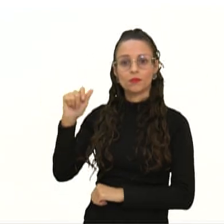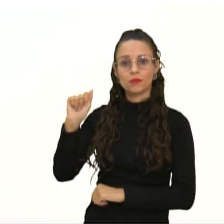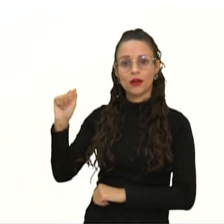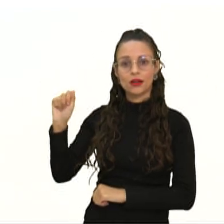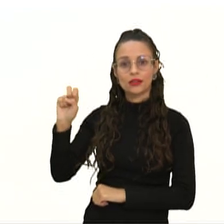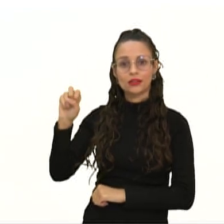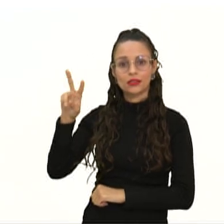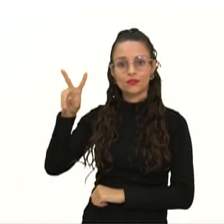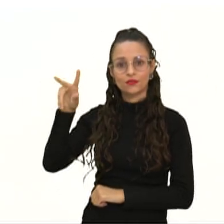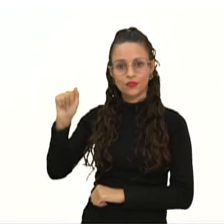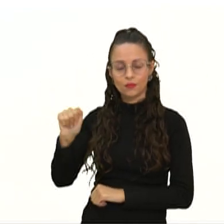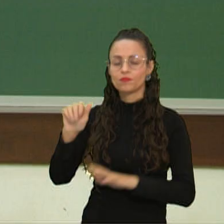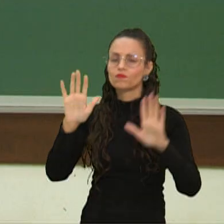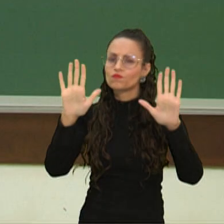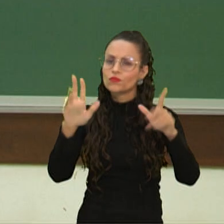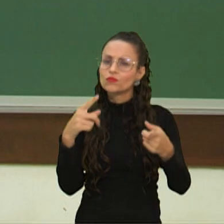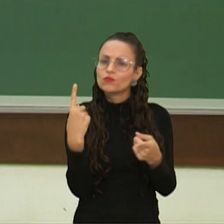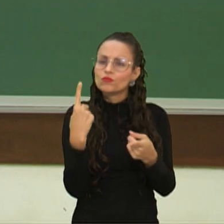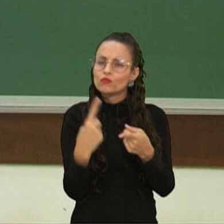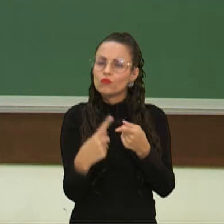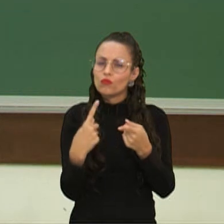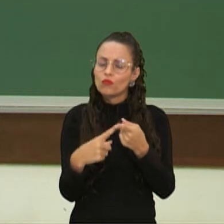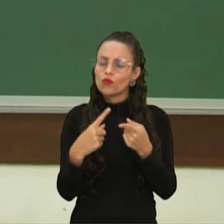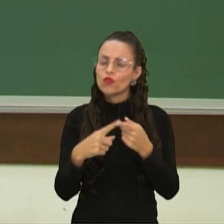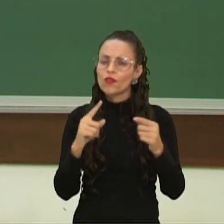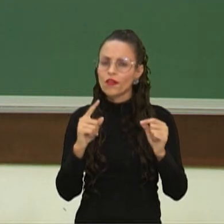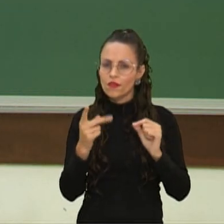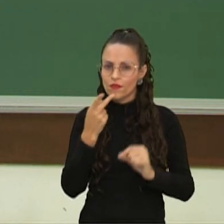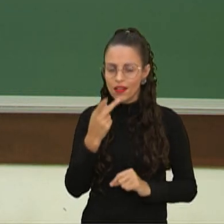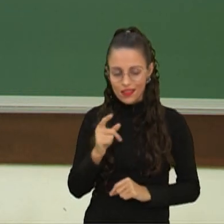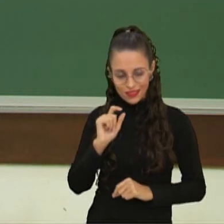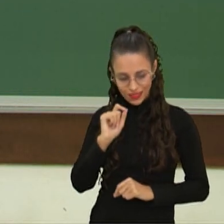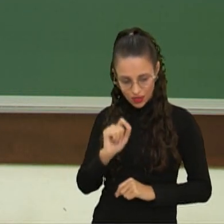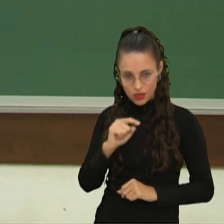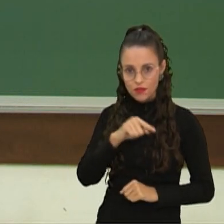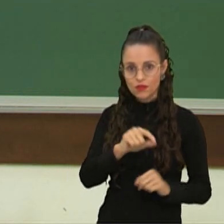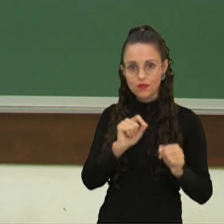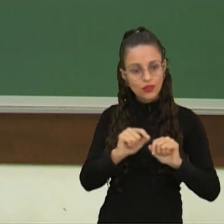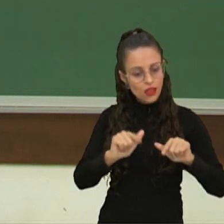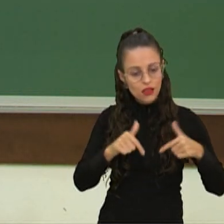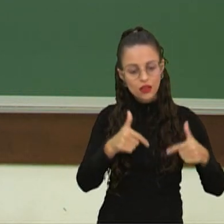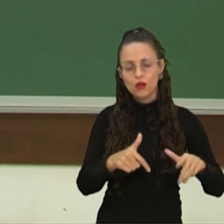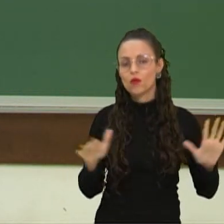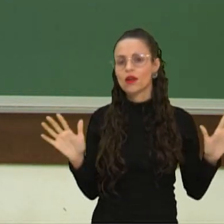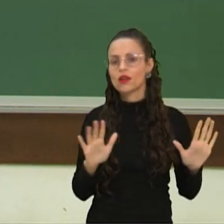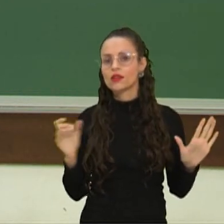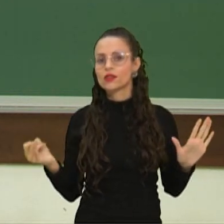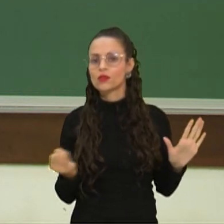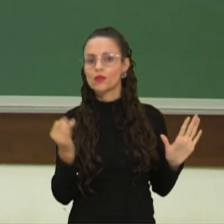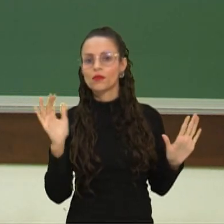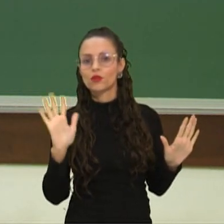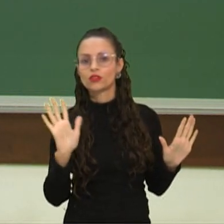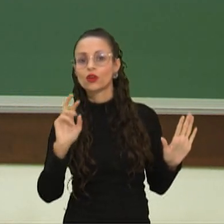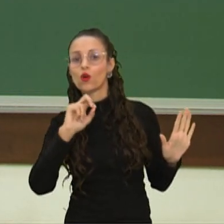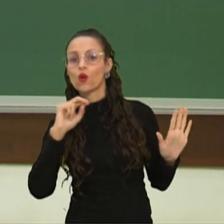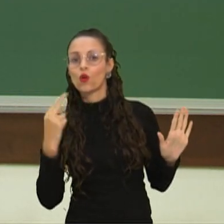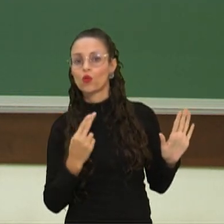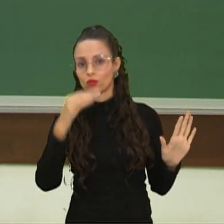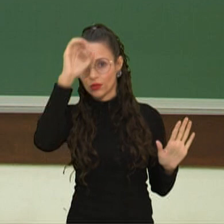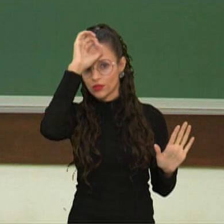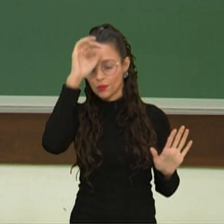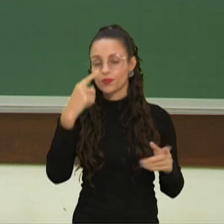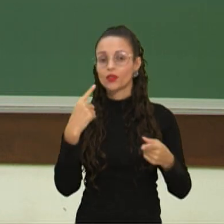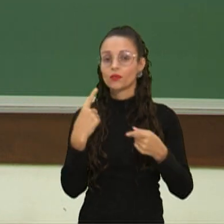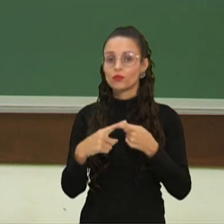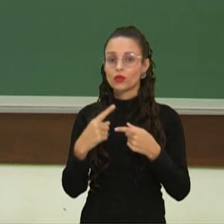Por que que a gente fala que quem fez a ação não é importante mencionar ou não se sabe? Pensa comigo,